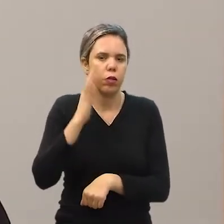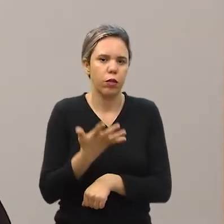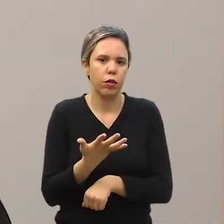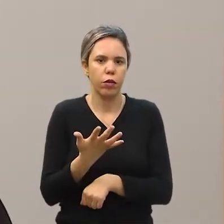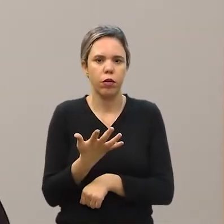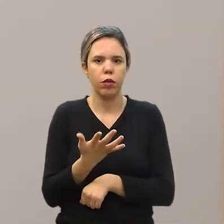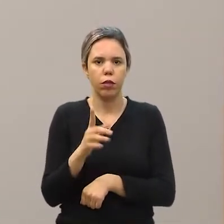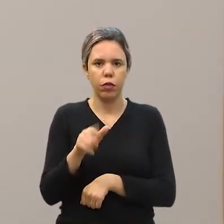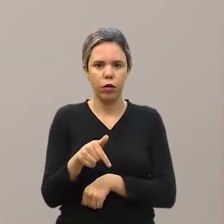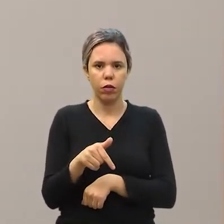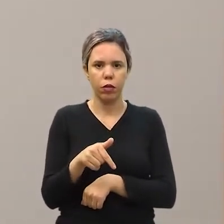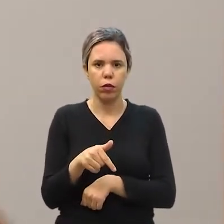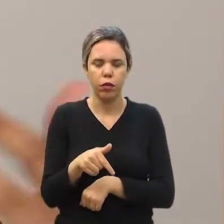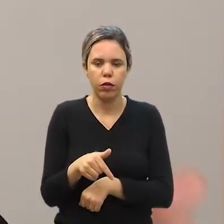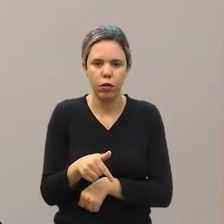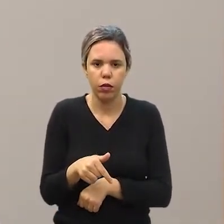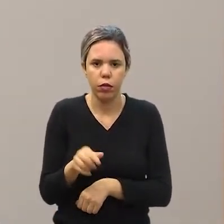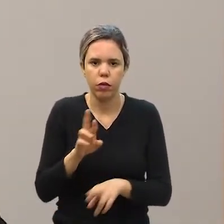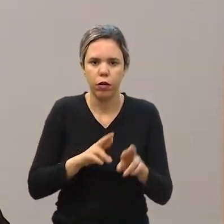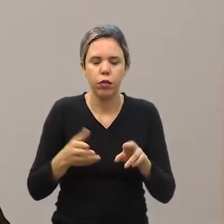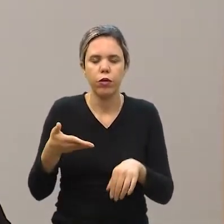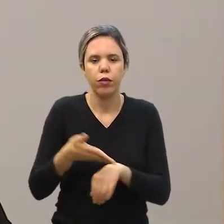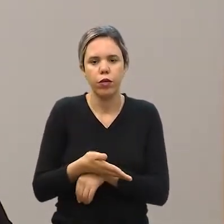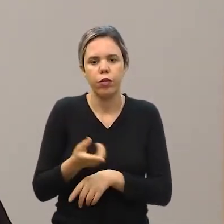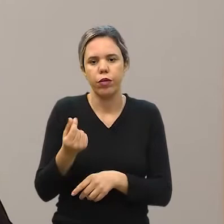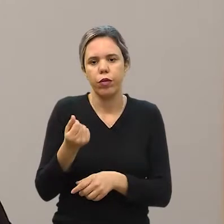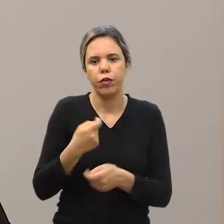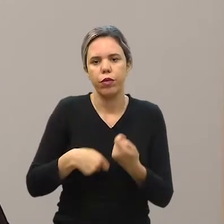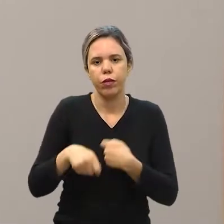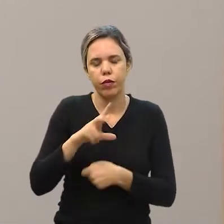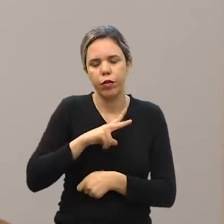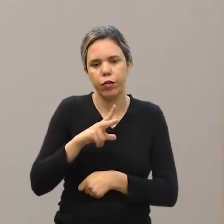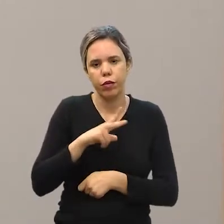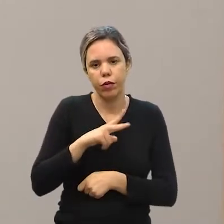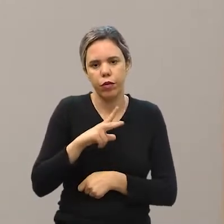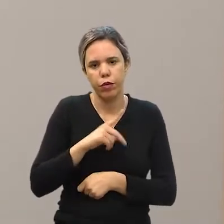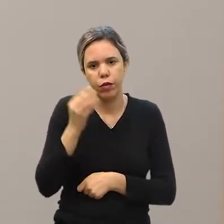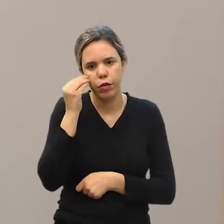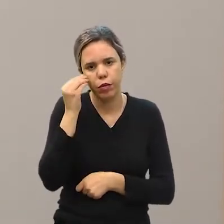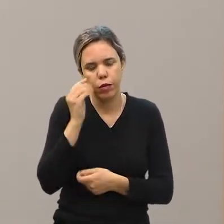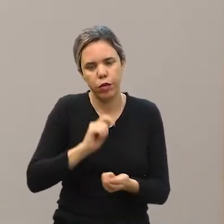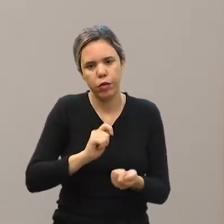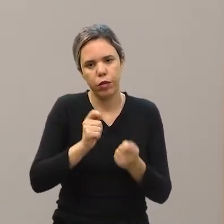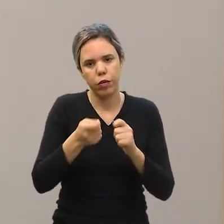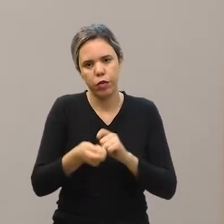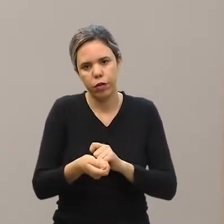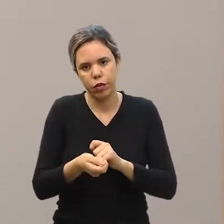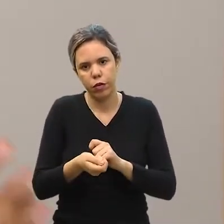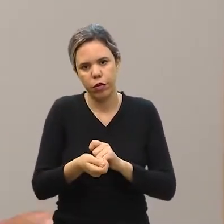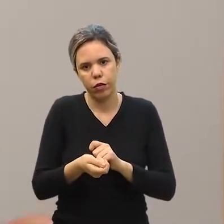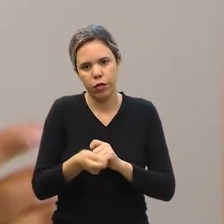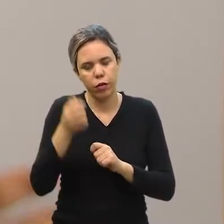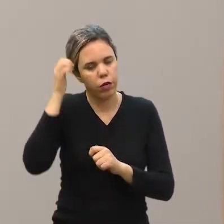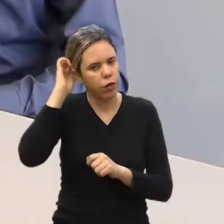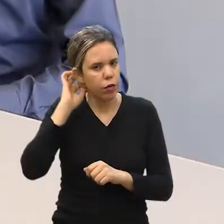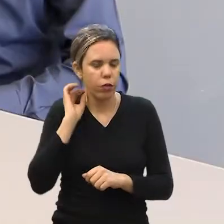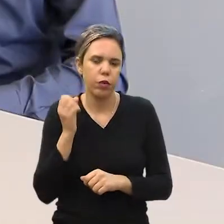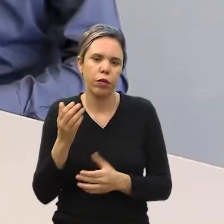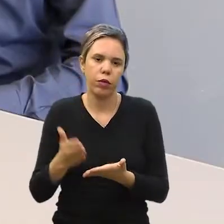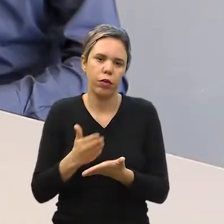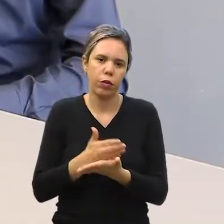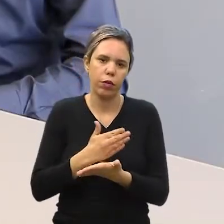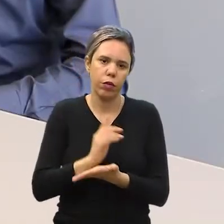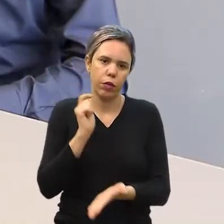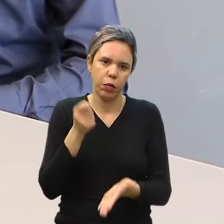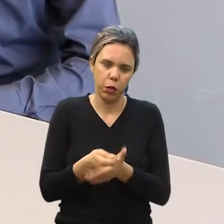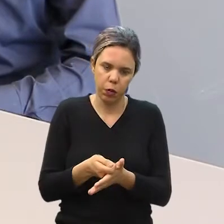solução é você revisitar as suas finanças pessoais e tentar adequar esse parcelamento ou